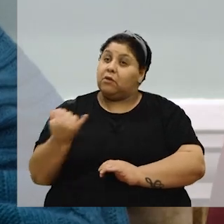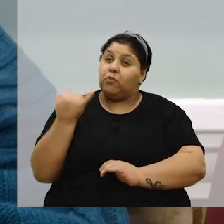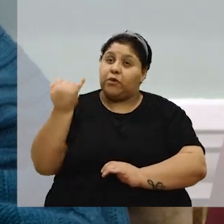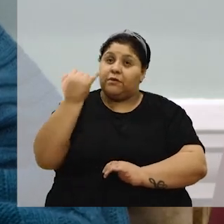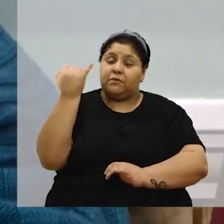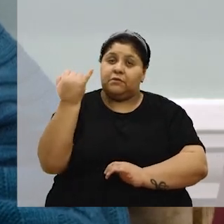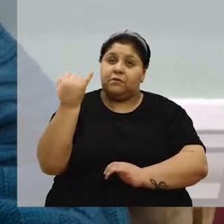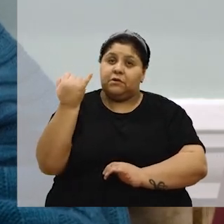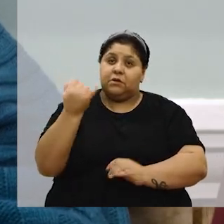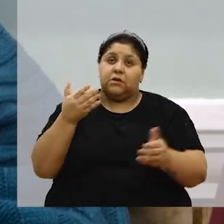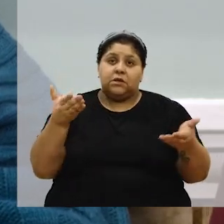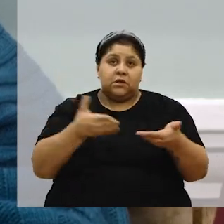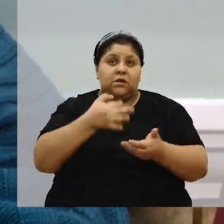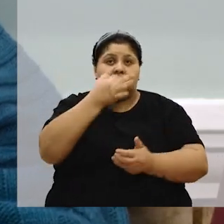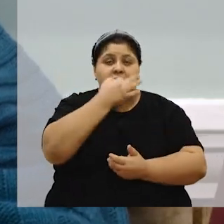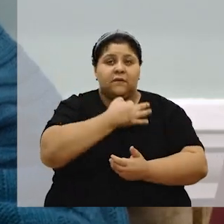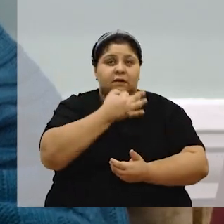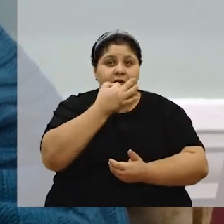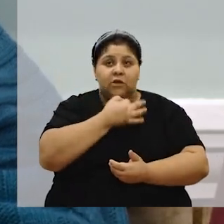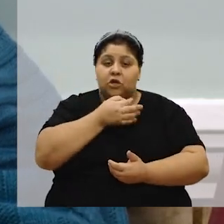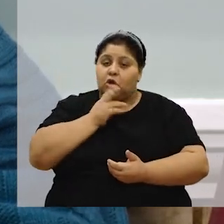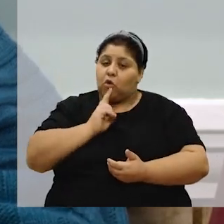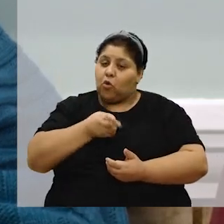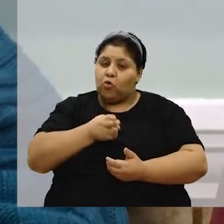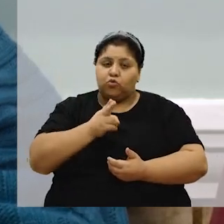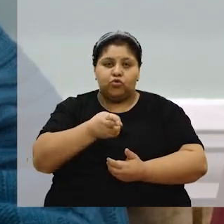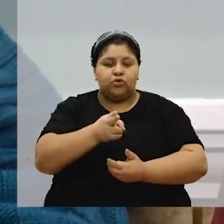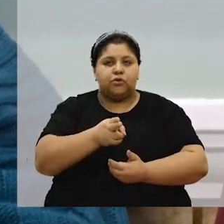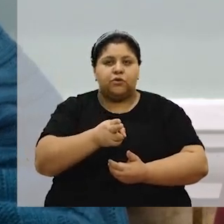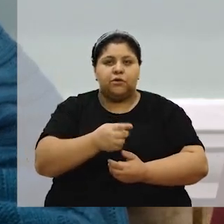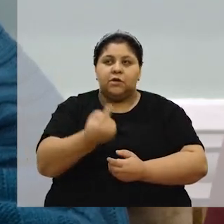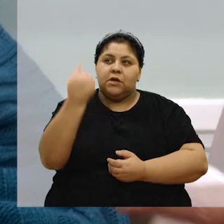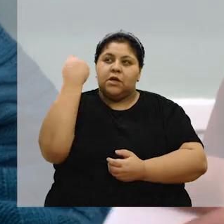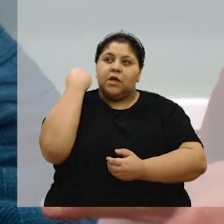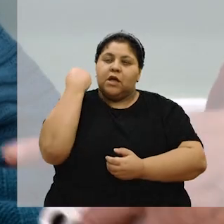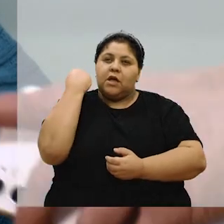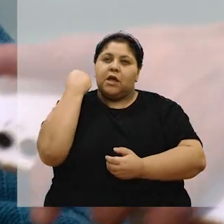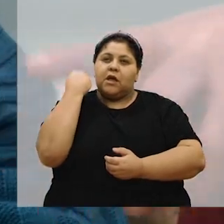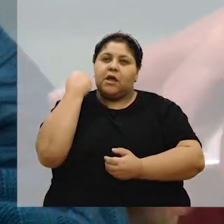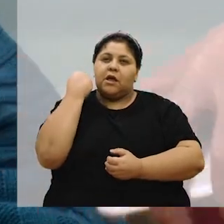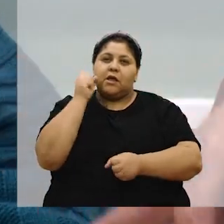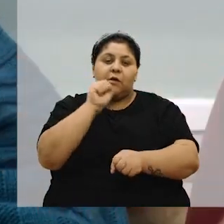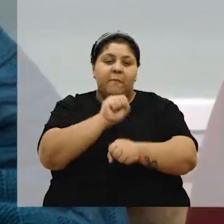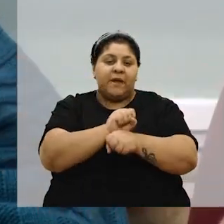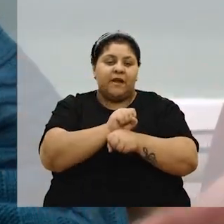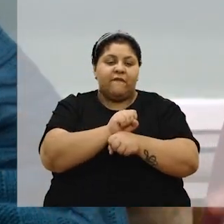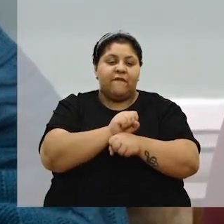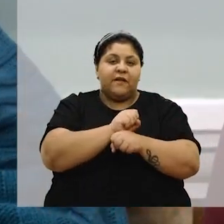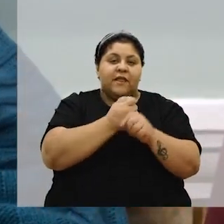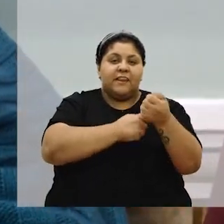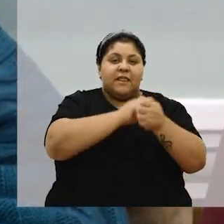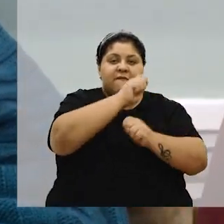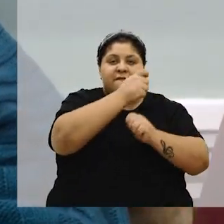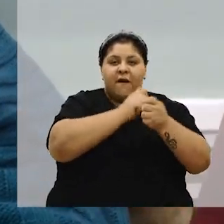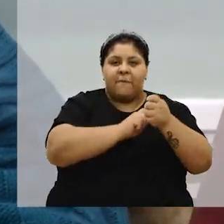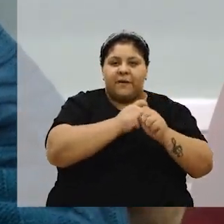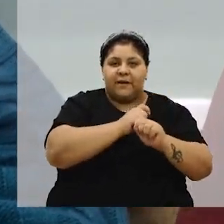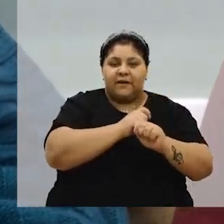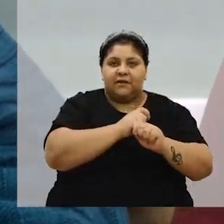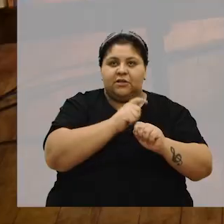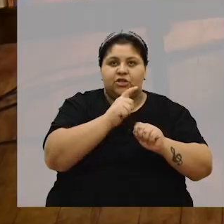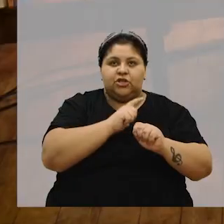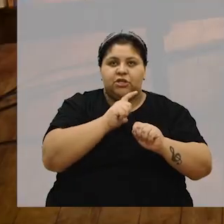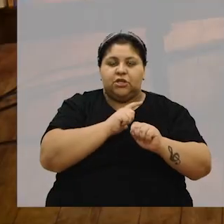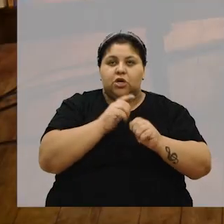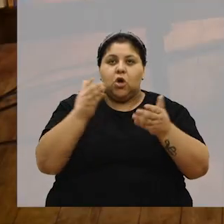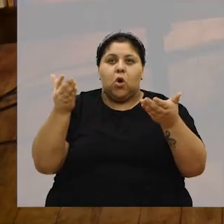coisas importantes. Hoje, Caxias não para. Antigamente não parava só no chão de fábrica. Hoje não